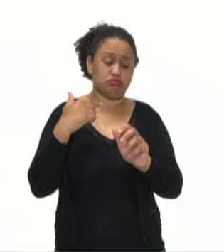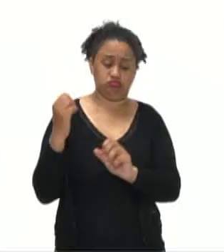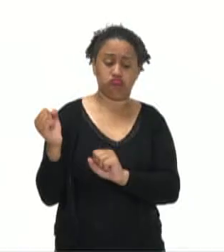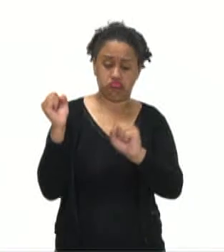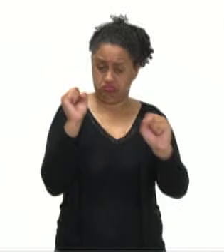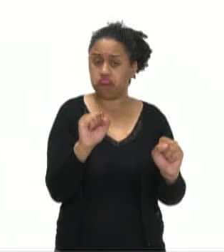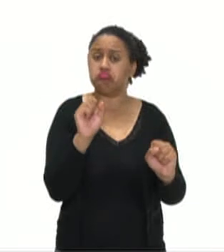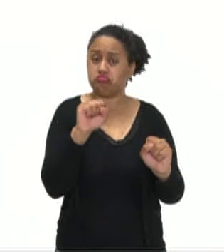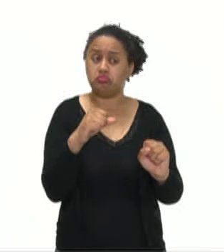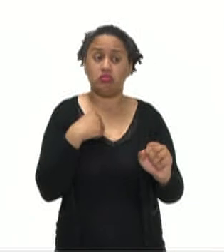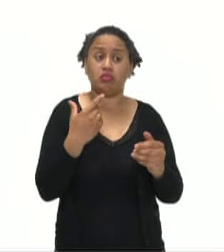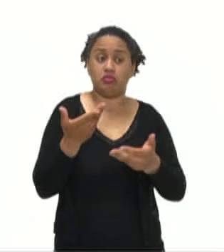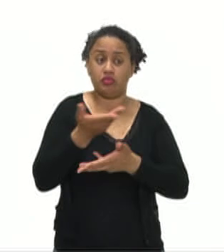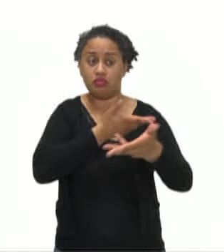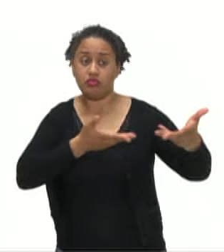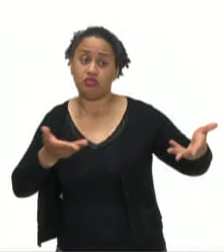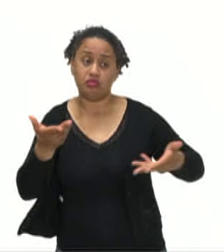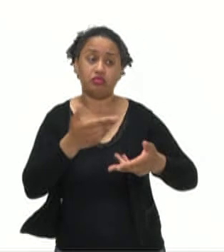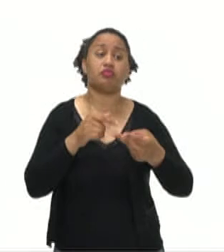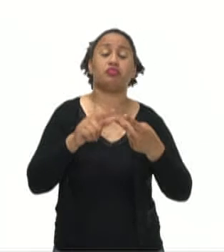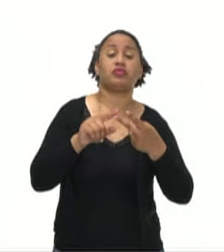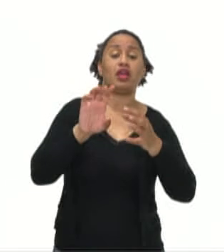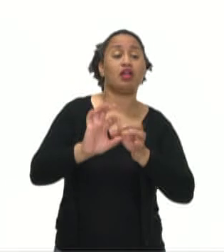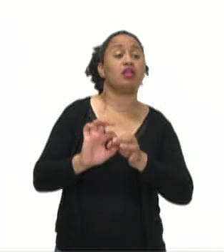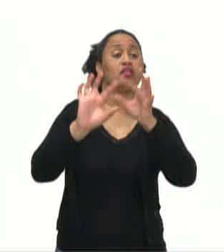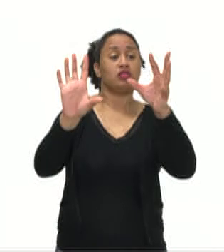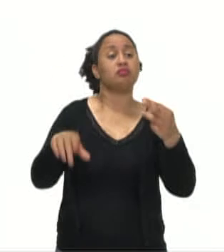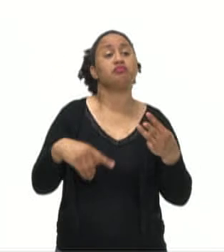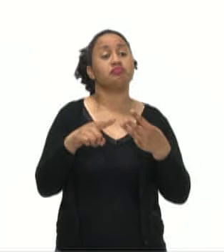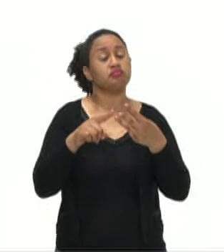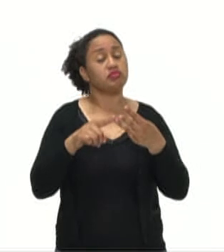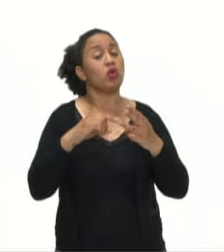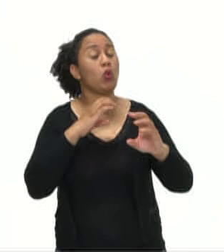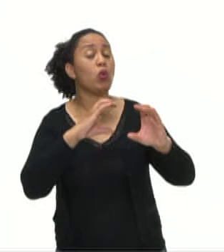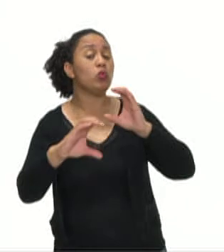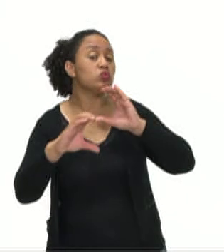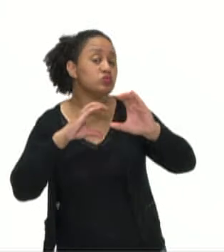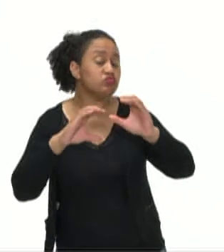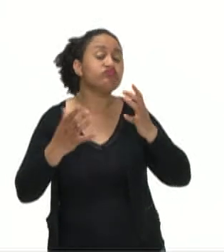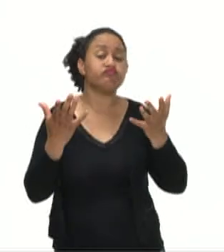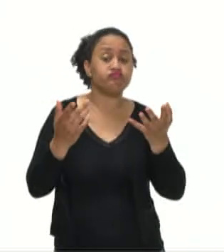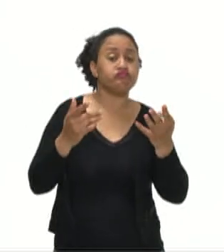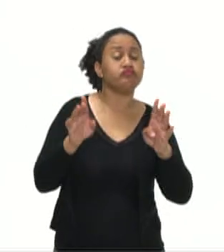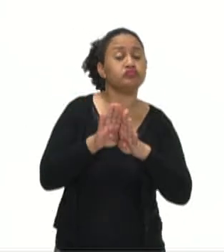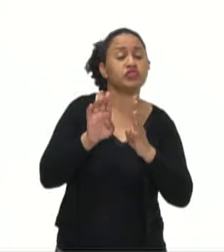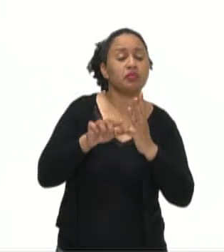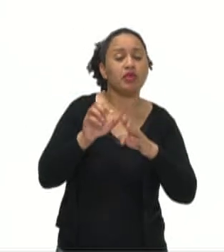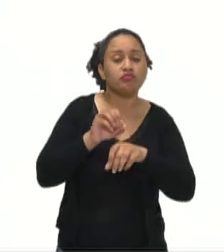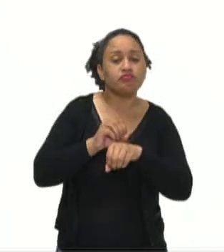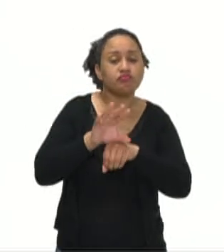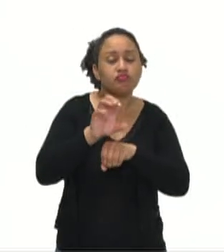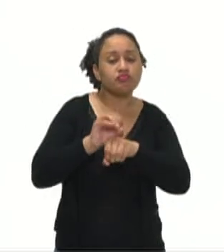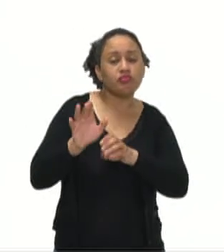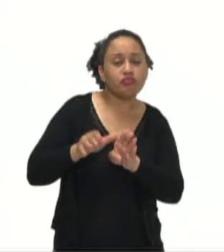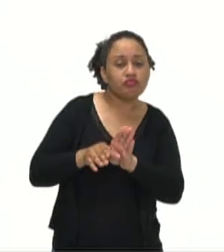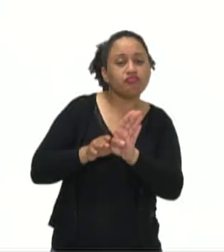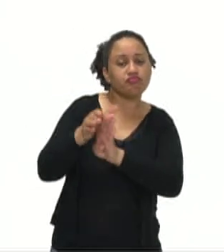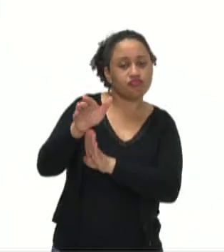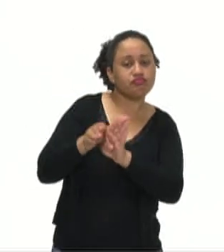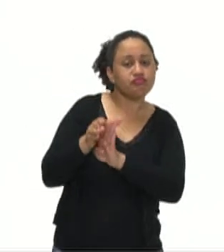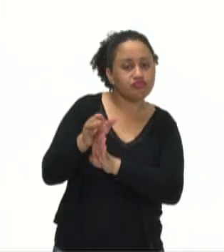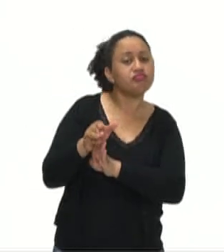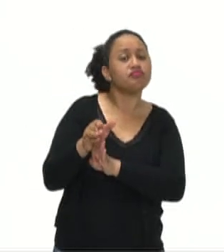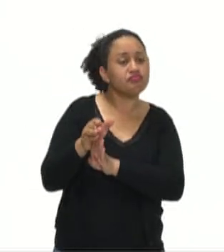ela traz socialização, a educação traz liberdade, a educação traz comunicação e traz